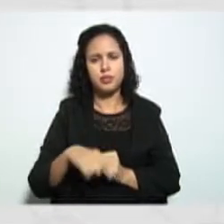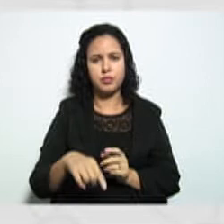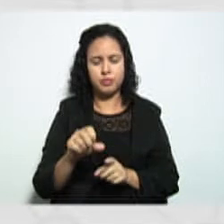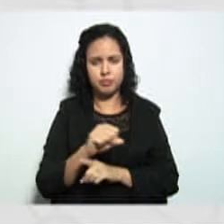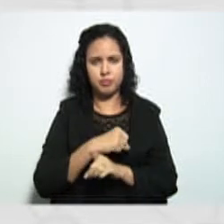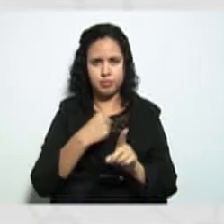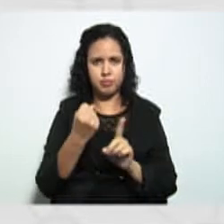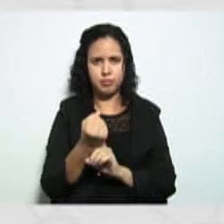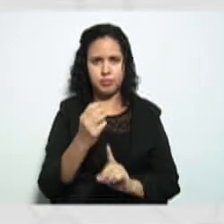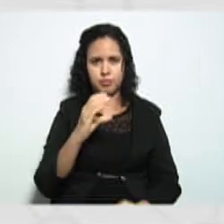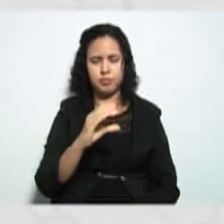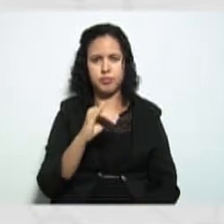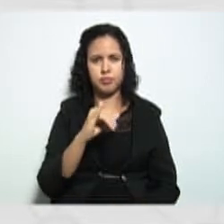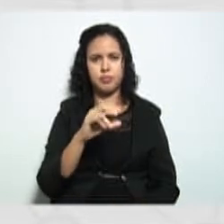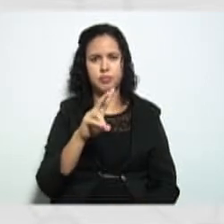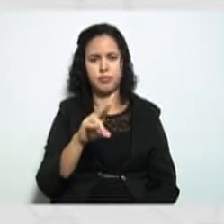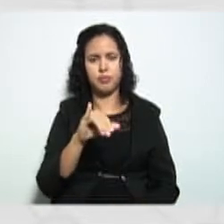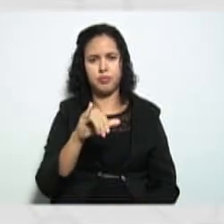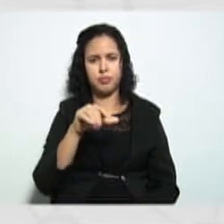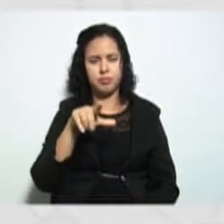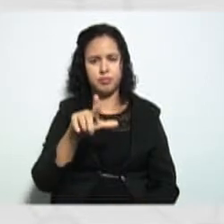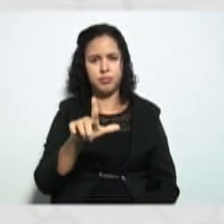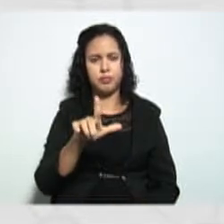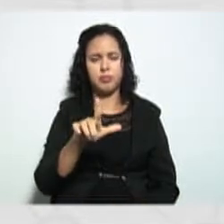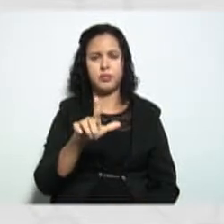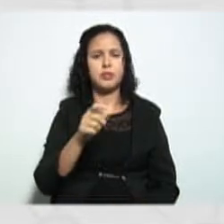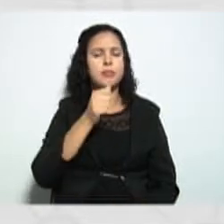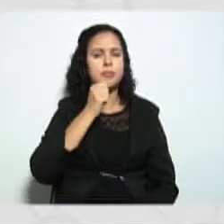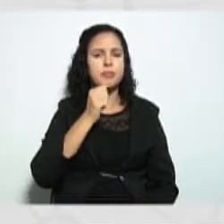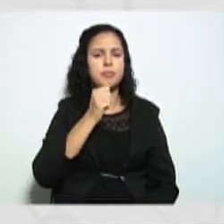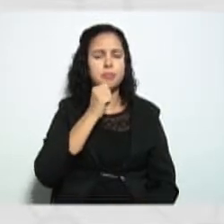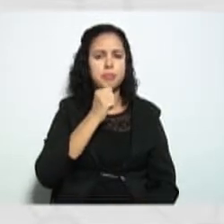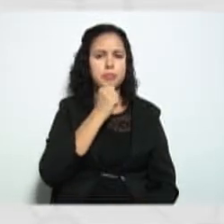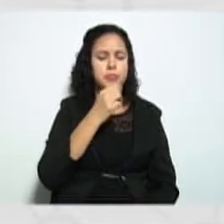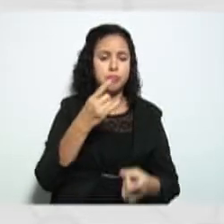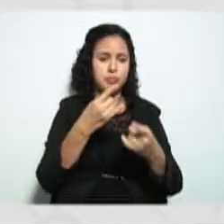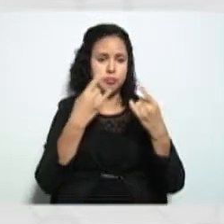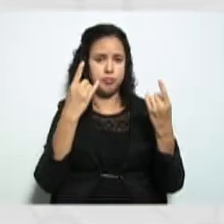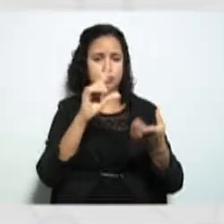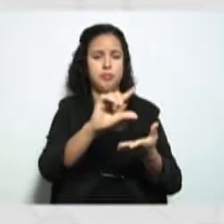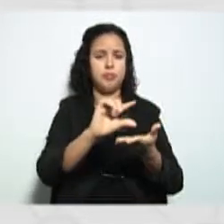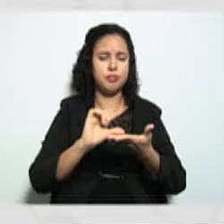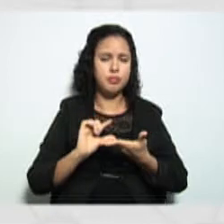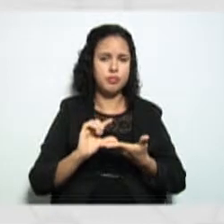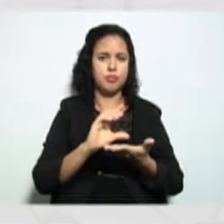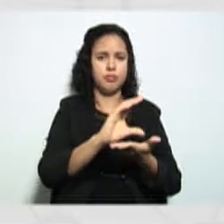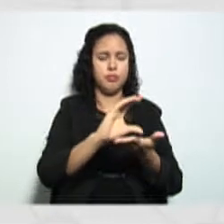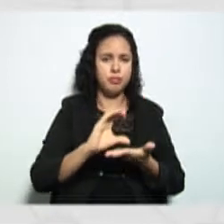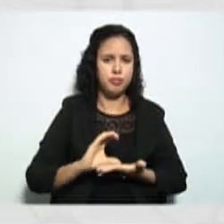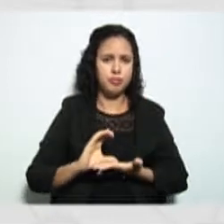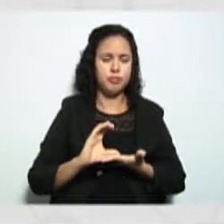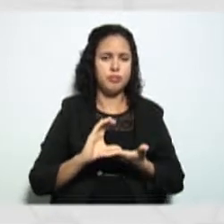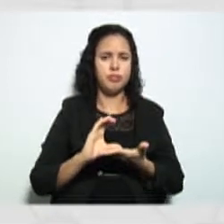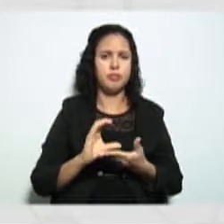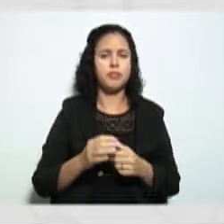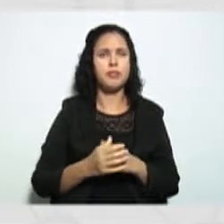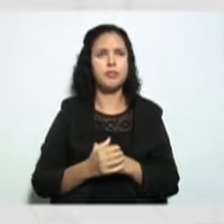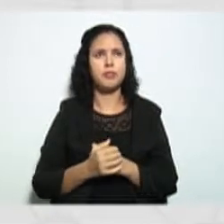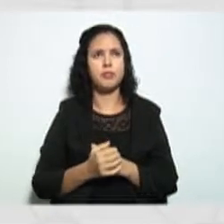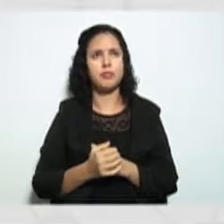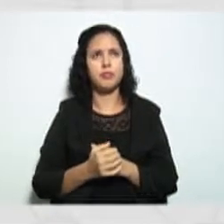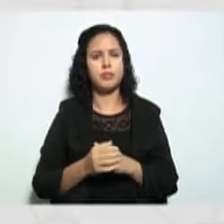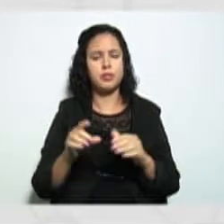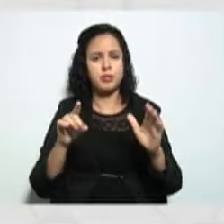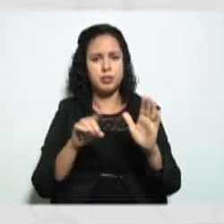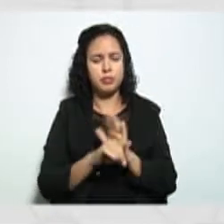civil. Uhum. A gente fala que ela tem a questão de ser sem fins lucrativos, né? Muito destaque para essa descrição. E a gente